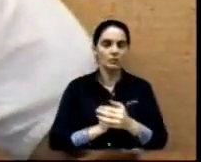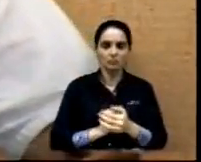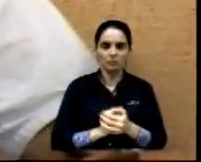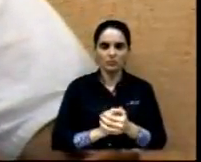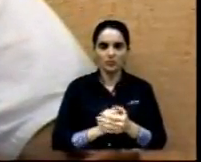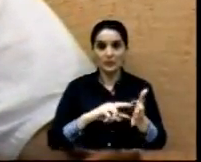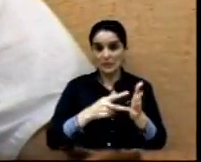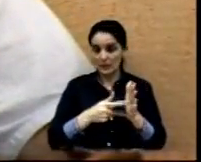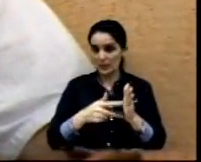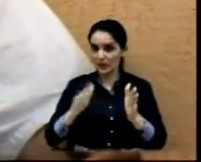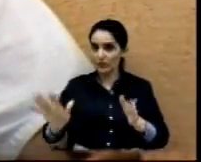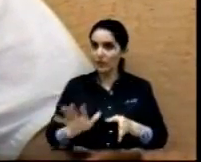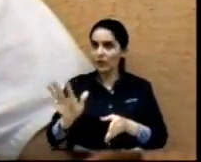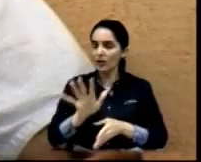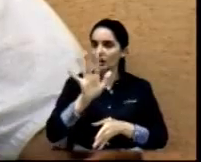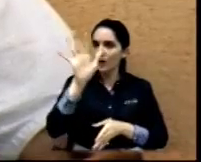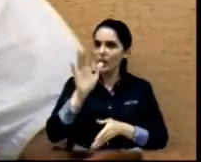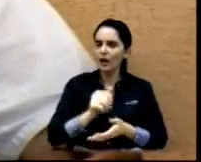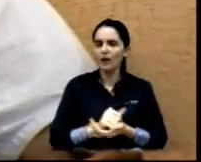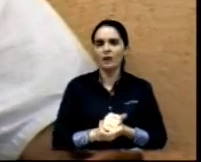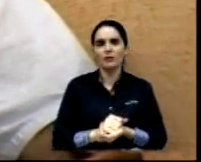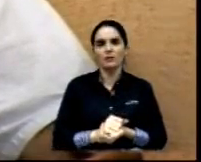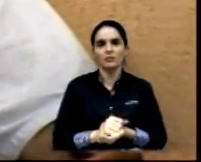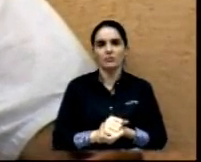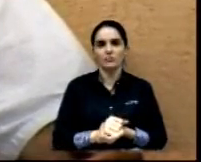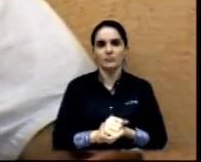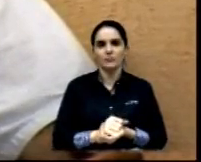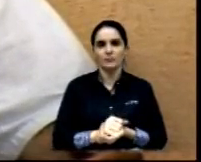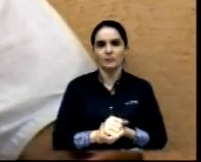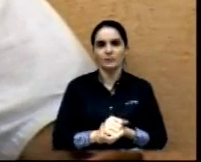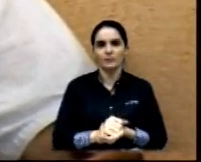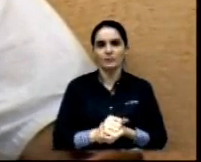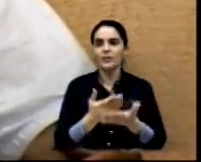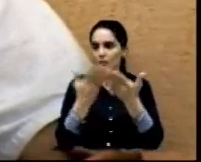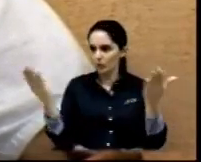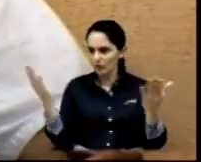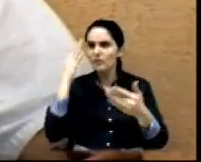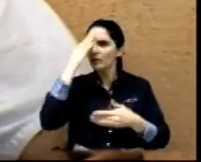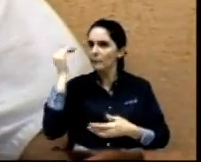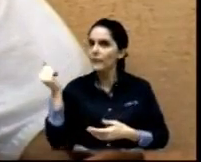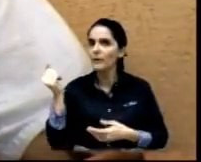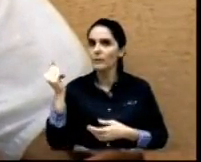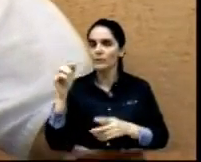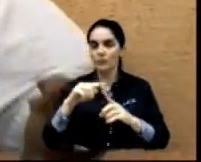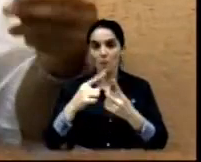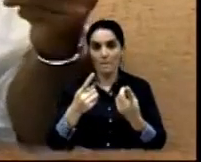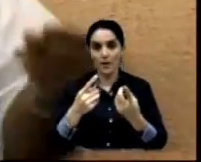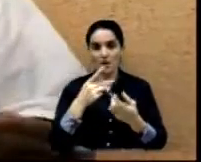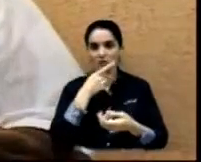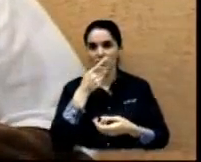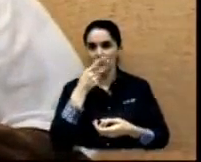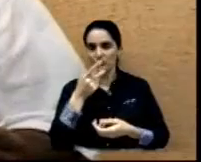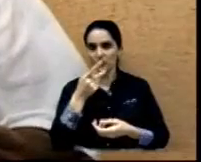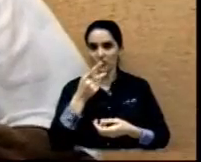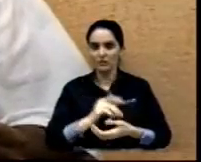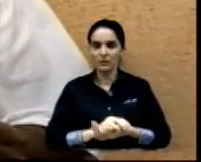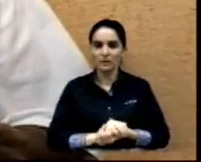encarecer aquele serviço. A gente sabe disso. Nós estamos falando de um